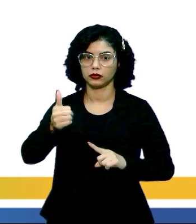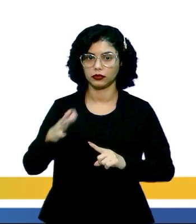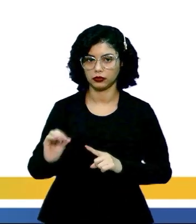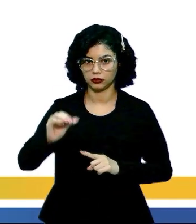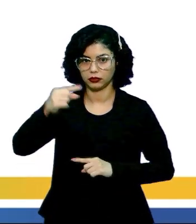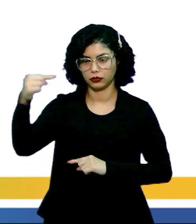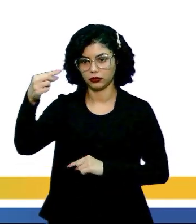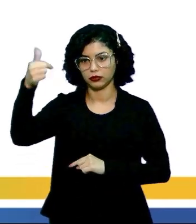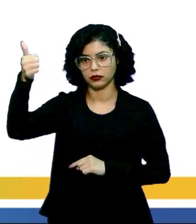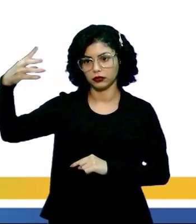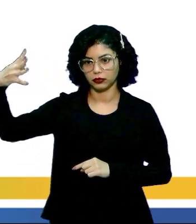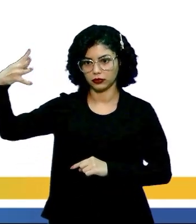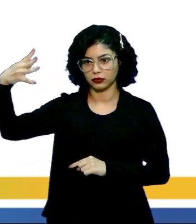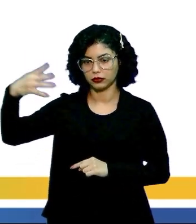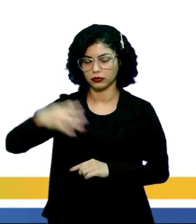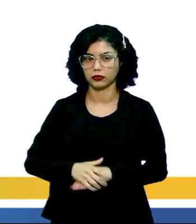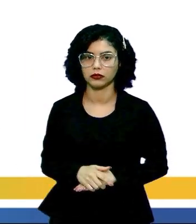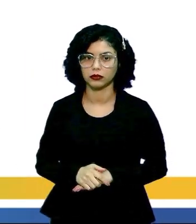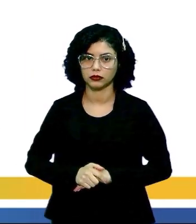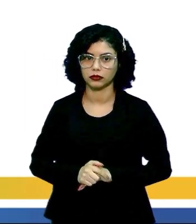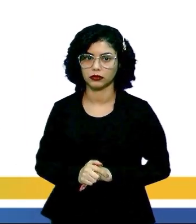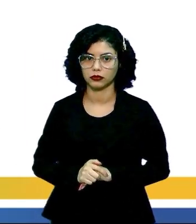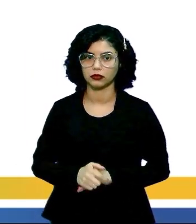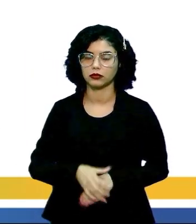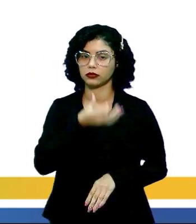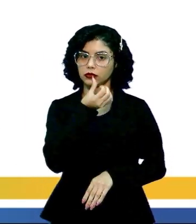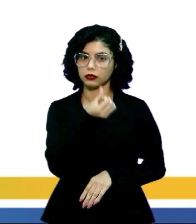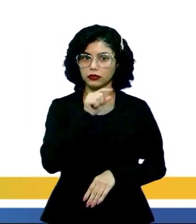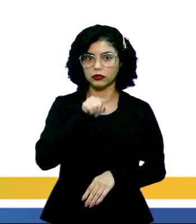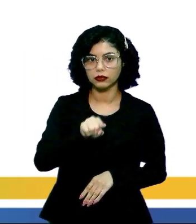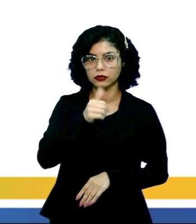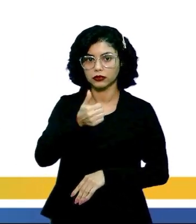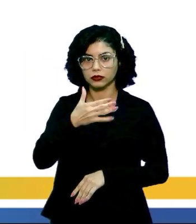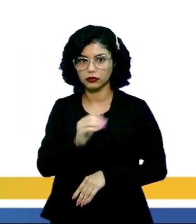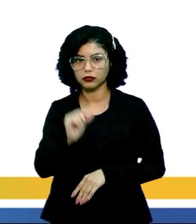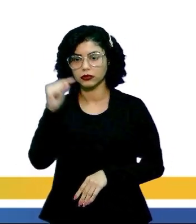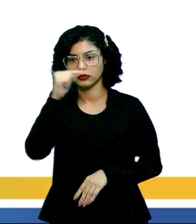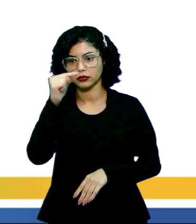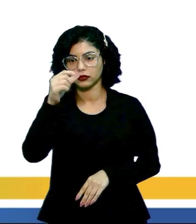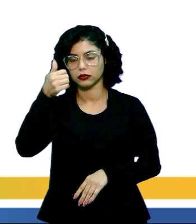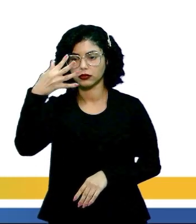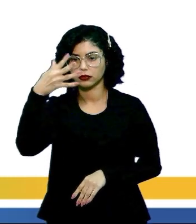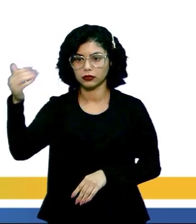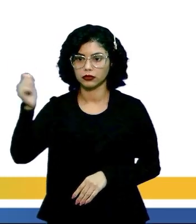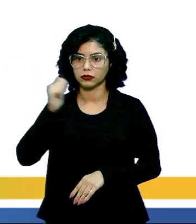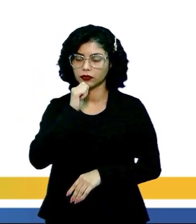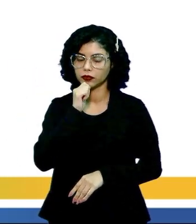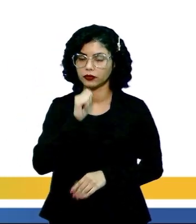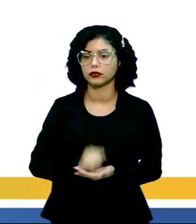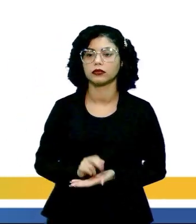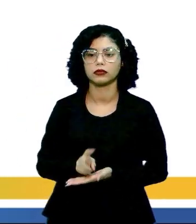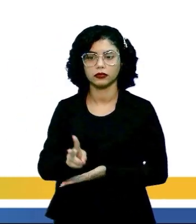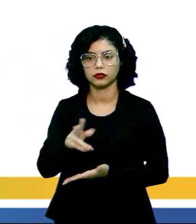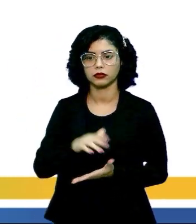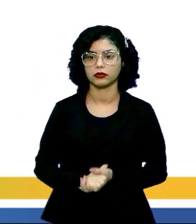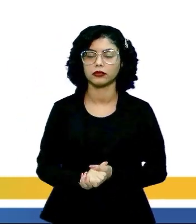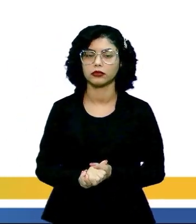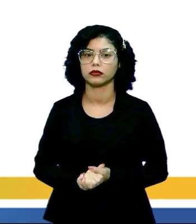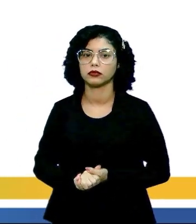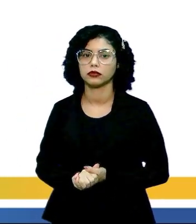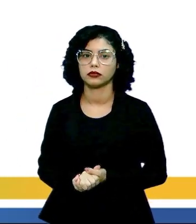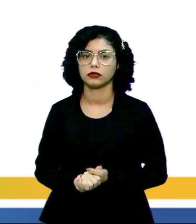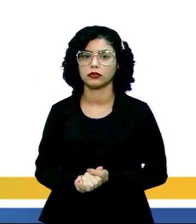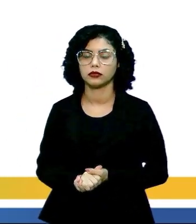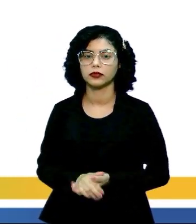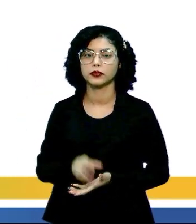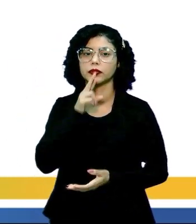Por 10 elevado a menos 14 e assim as outras alternativas. Então vamos